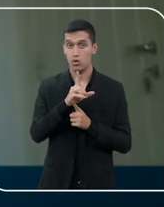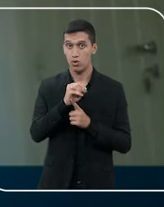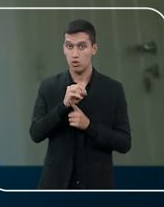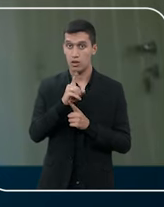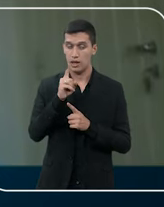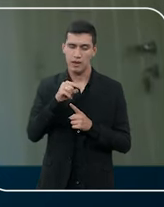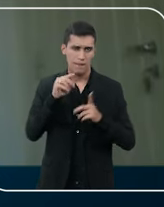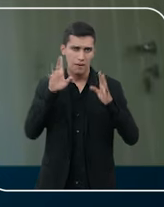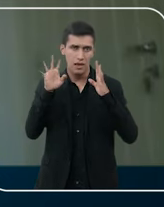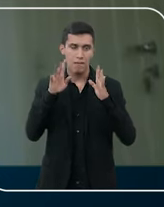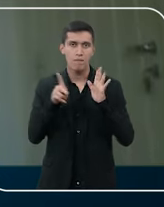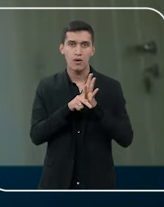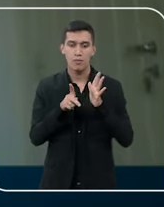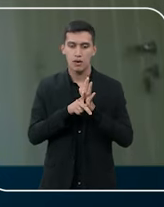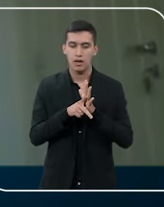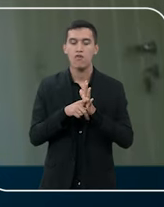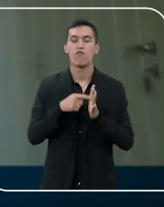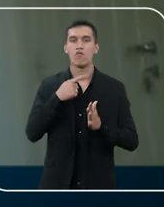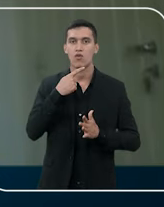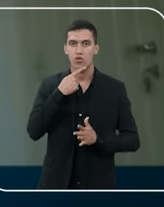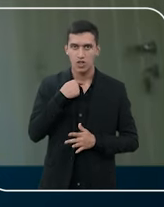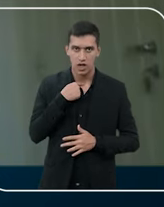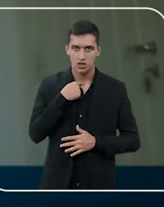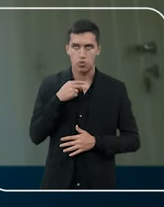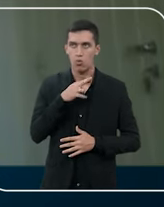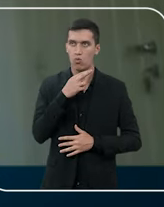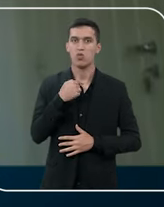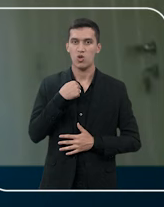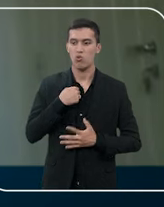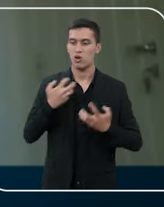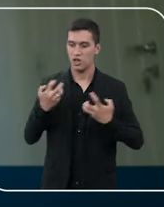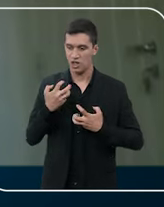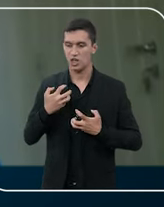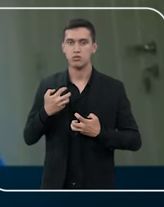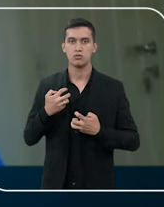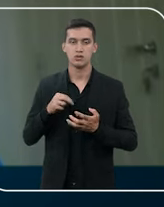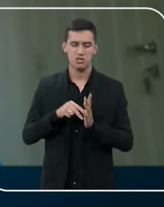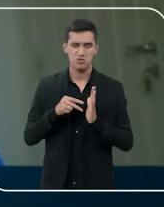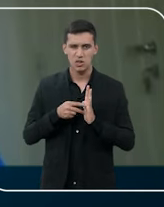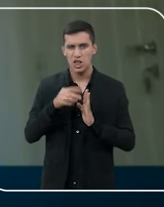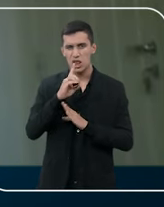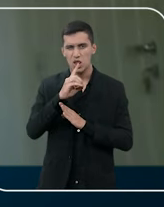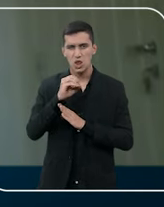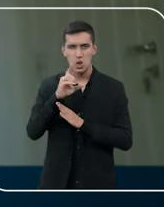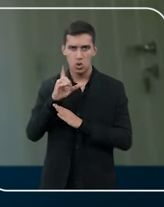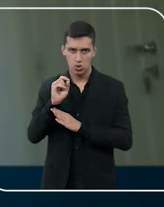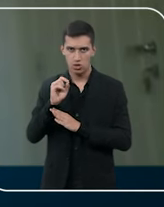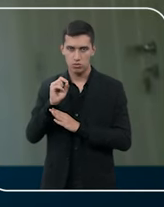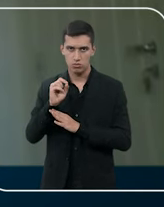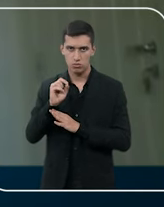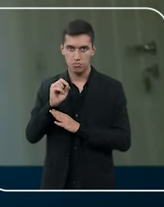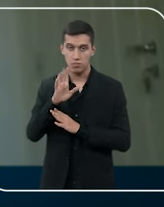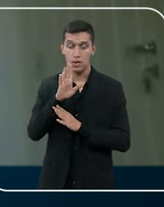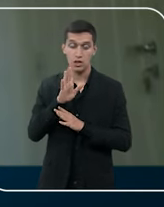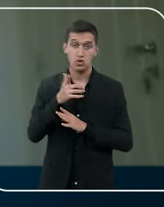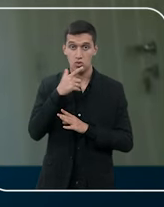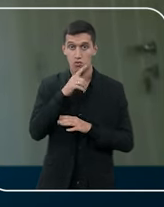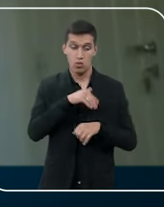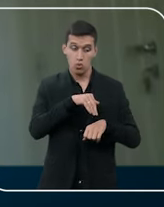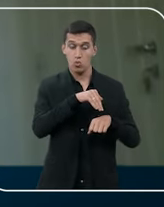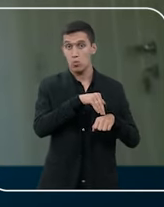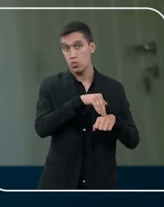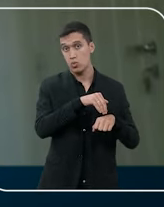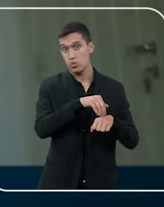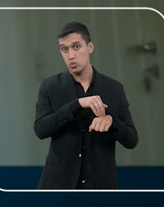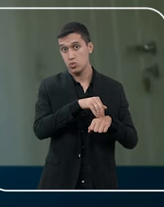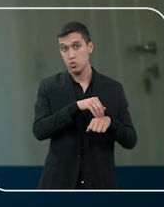de intenção. Nós temos a vontade de praticar aquele ato ilícito. A culpa, a gente já não tem,